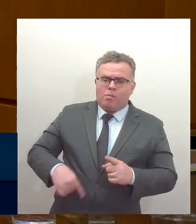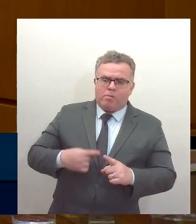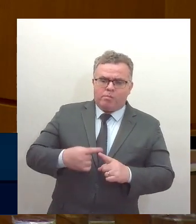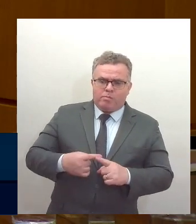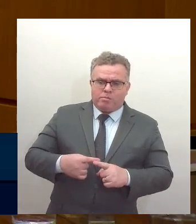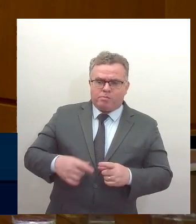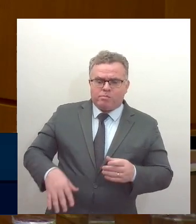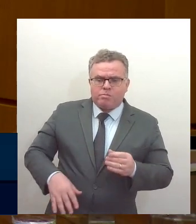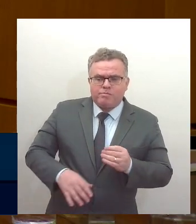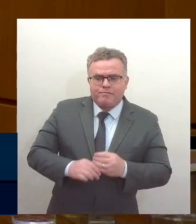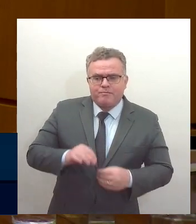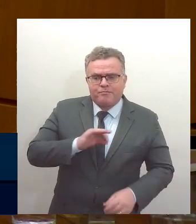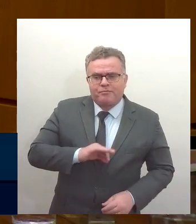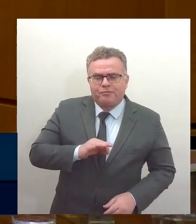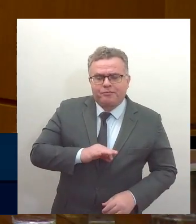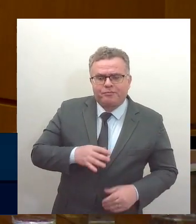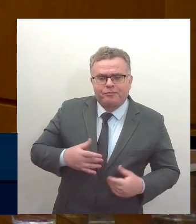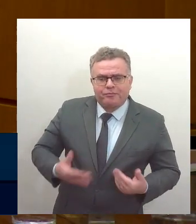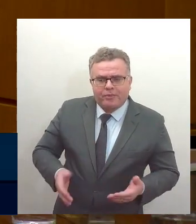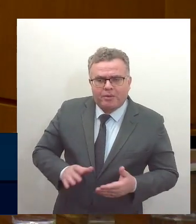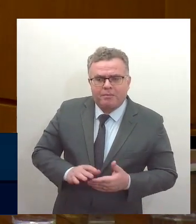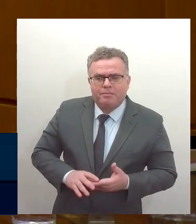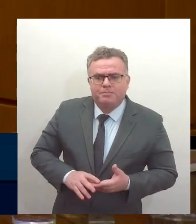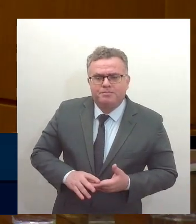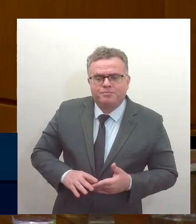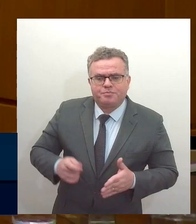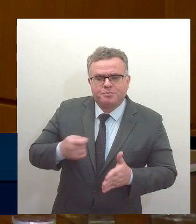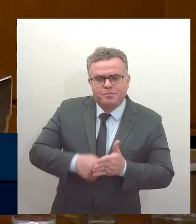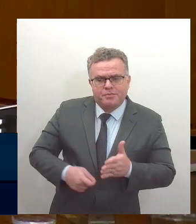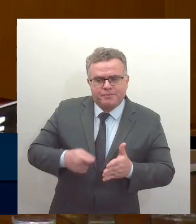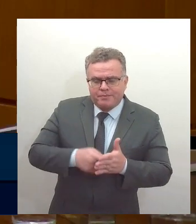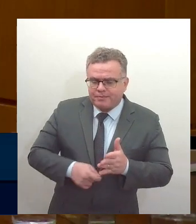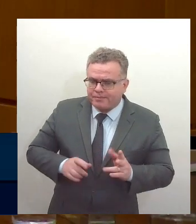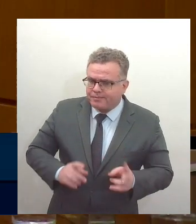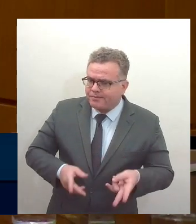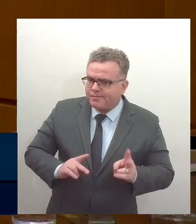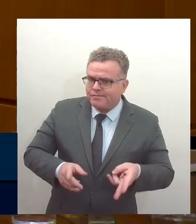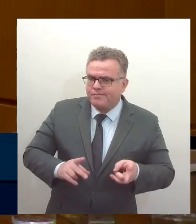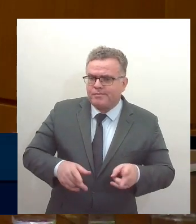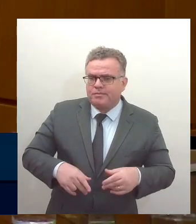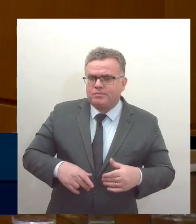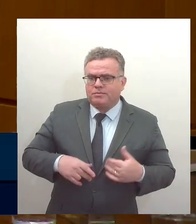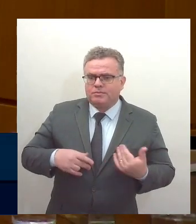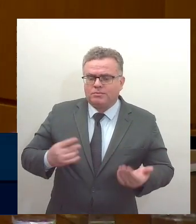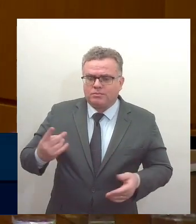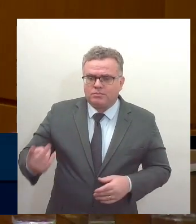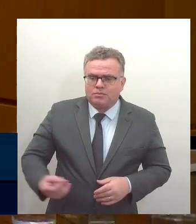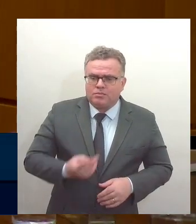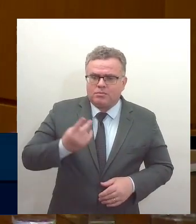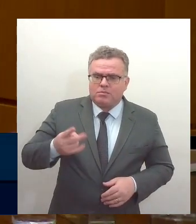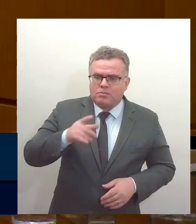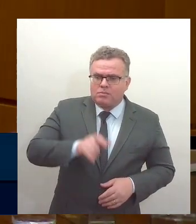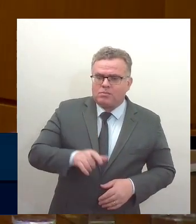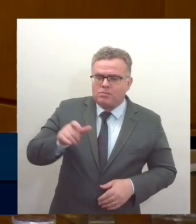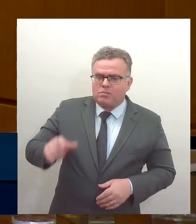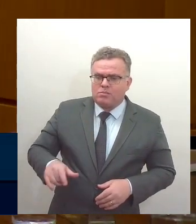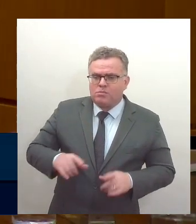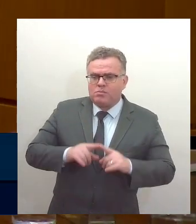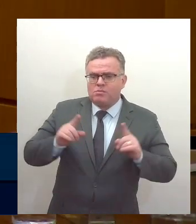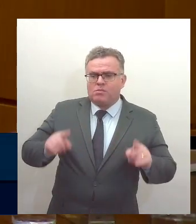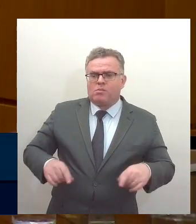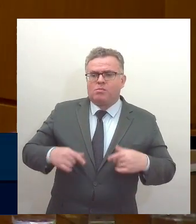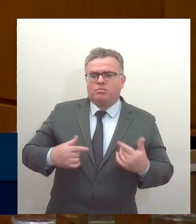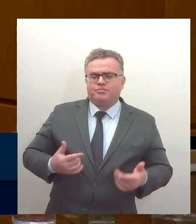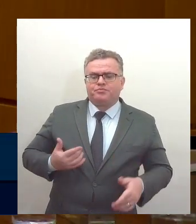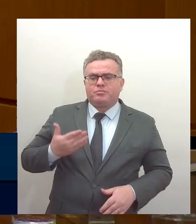um reajuste salarial e a valorização desses servidores. Então, eu fui lá prestigiar, né, mais